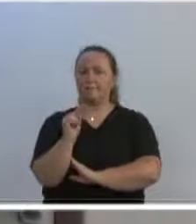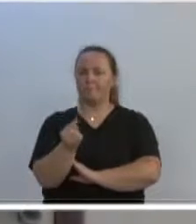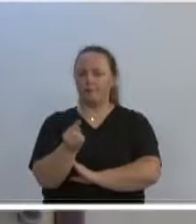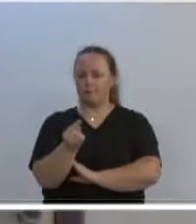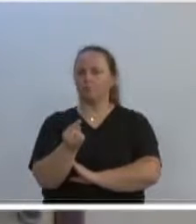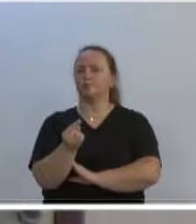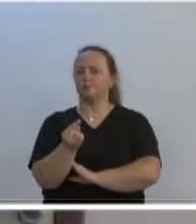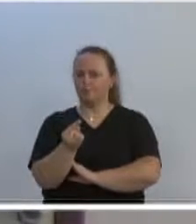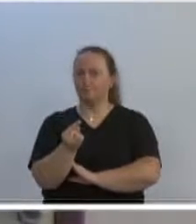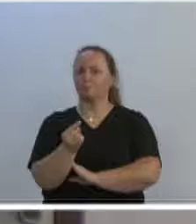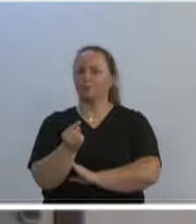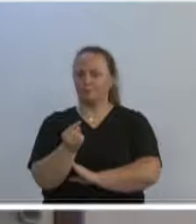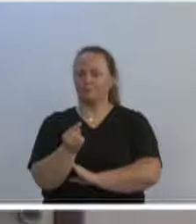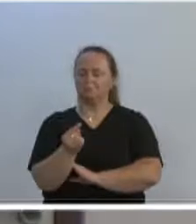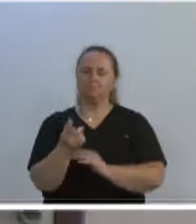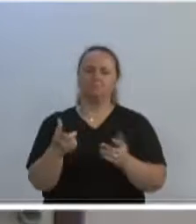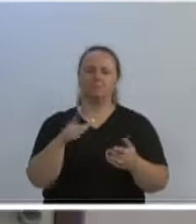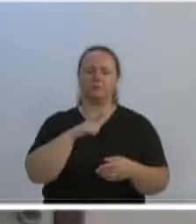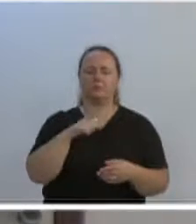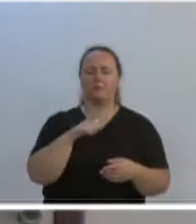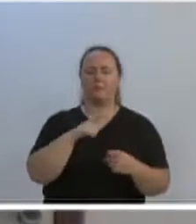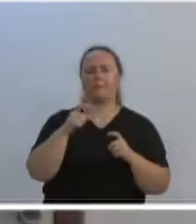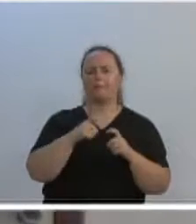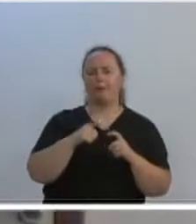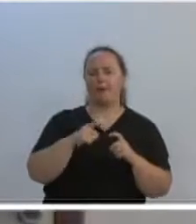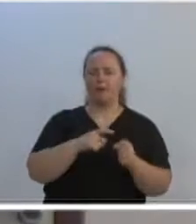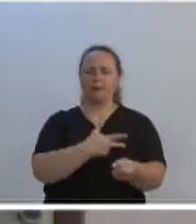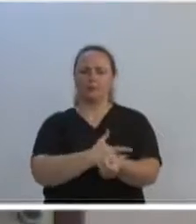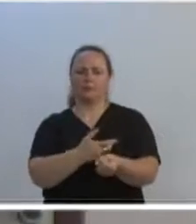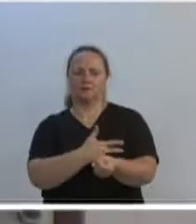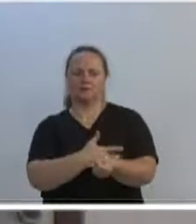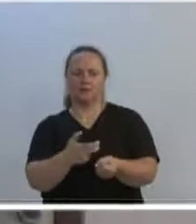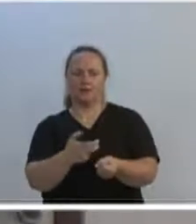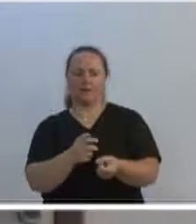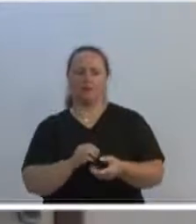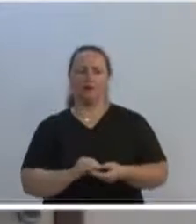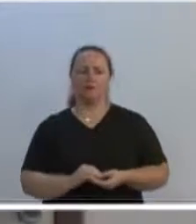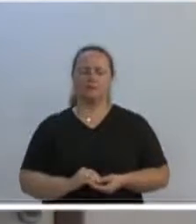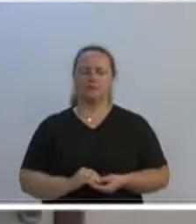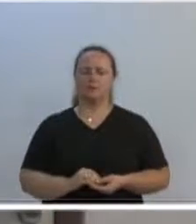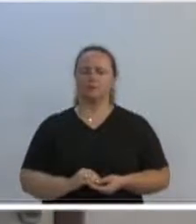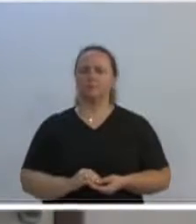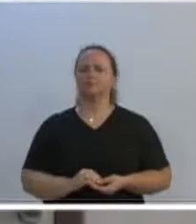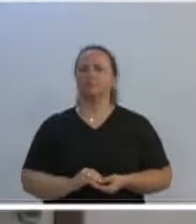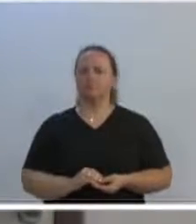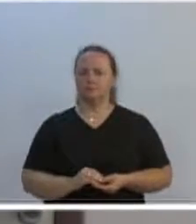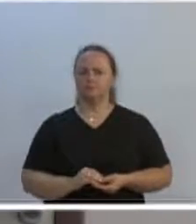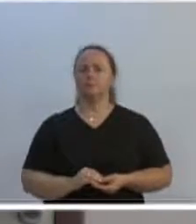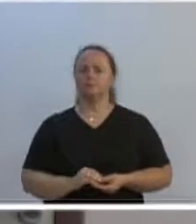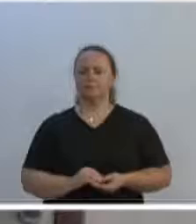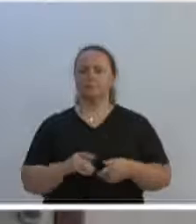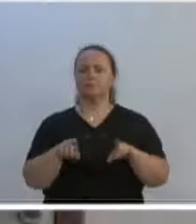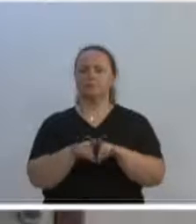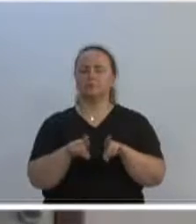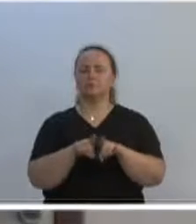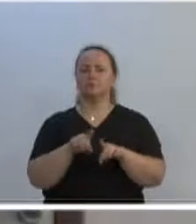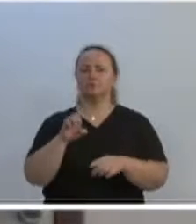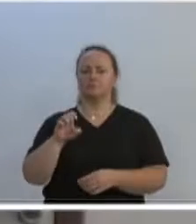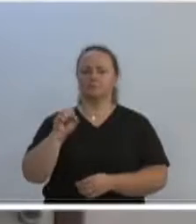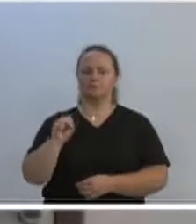mil procedimentos entre consultas e exames nos ambulatórios gerais e nos